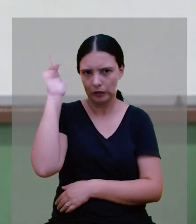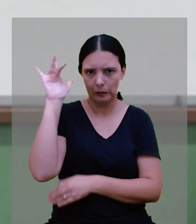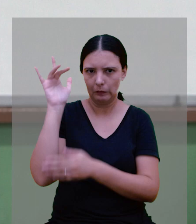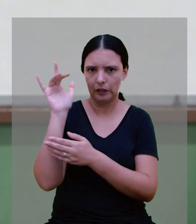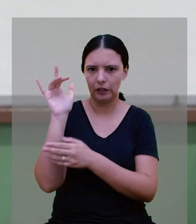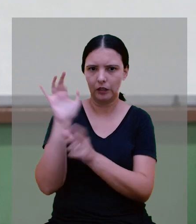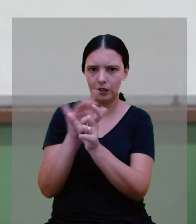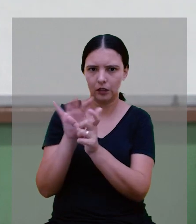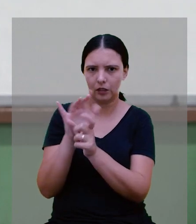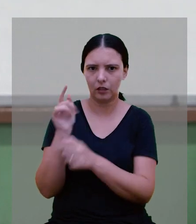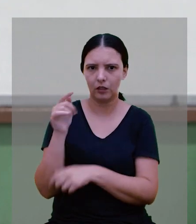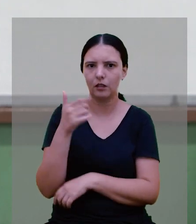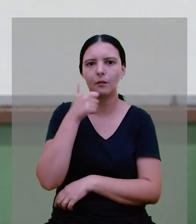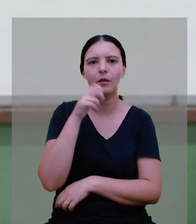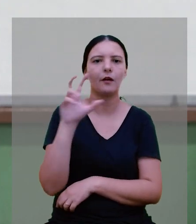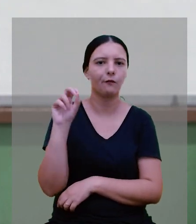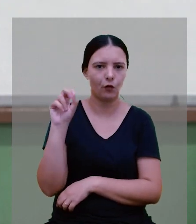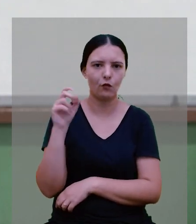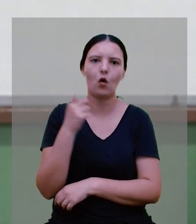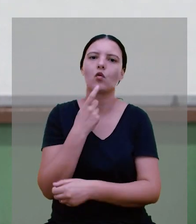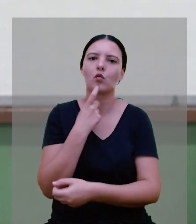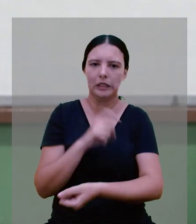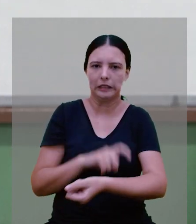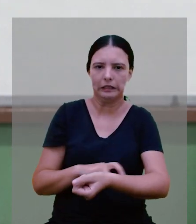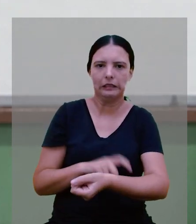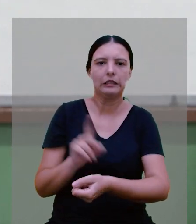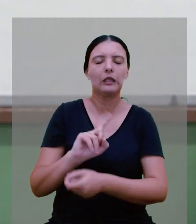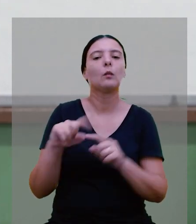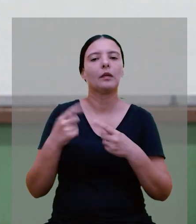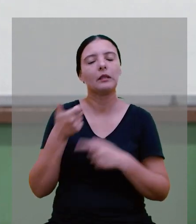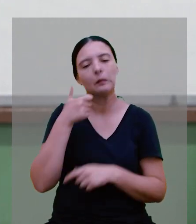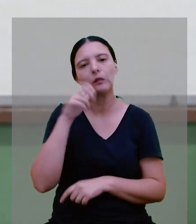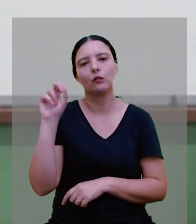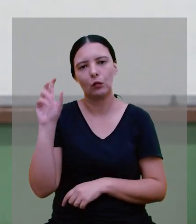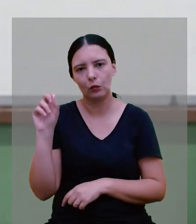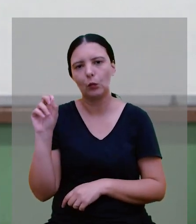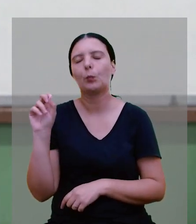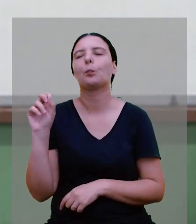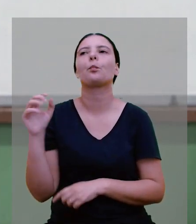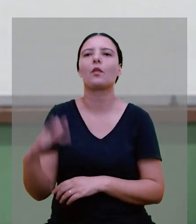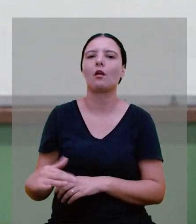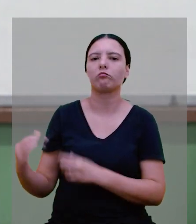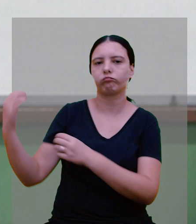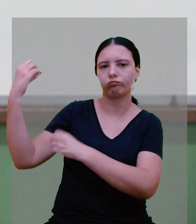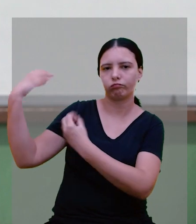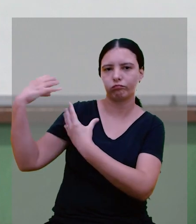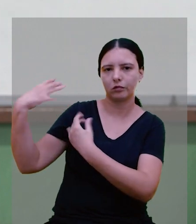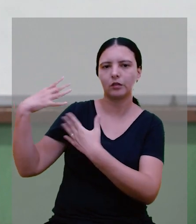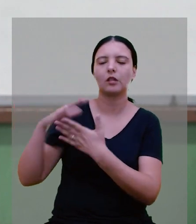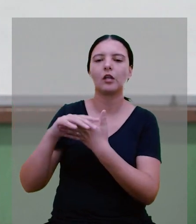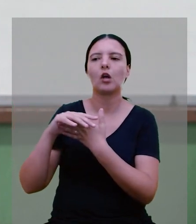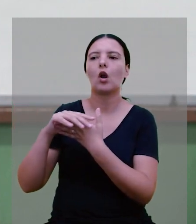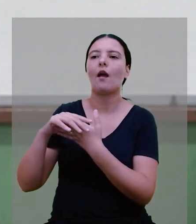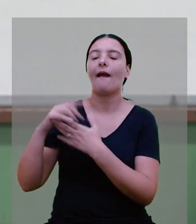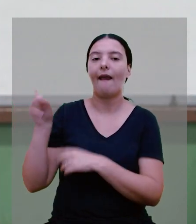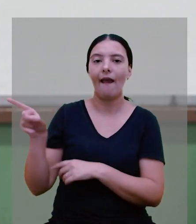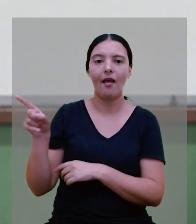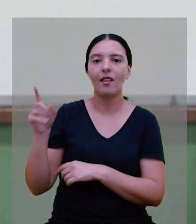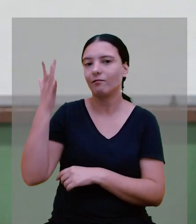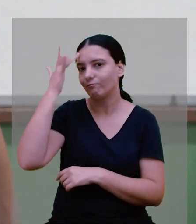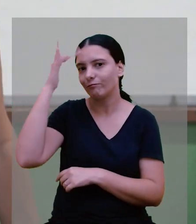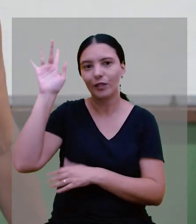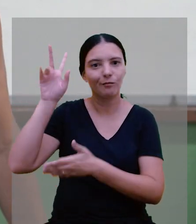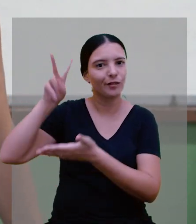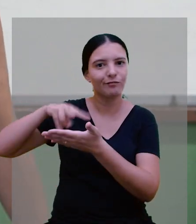A minha avó, que não é de sangue, mas é minha avó, ela é analfabeta. Para levar o netinho na